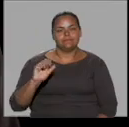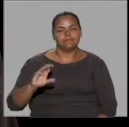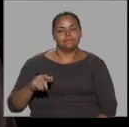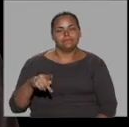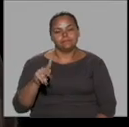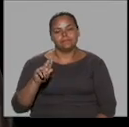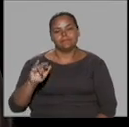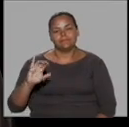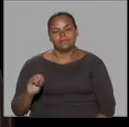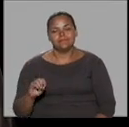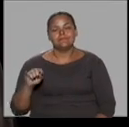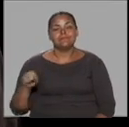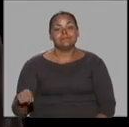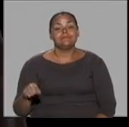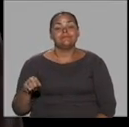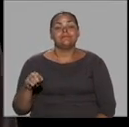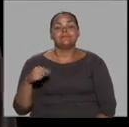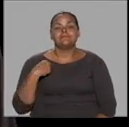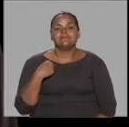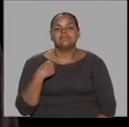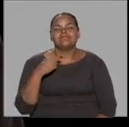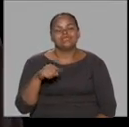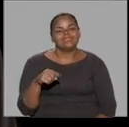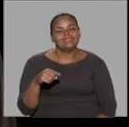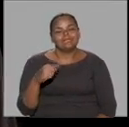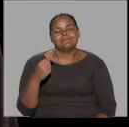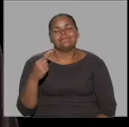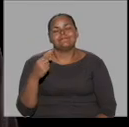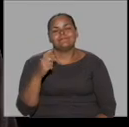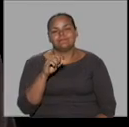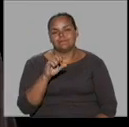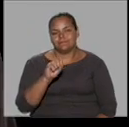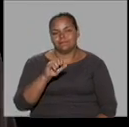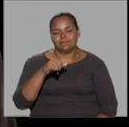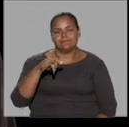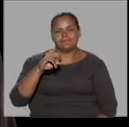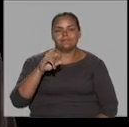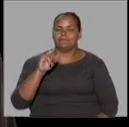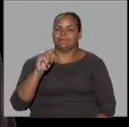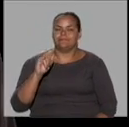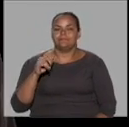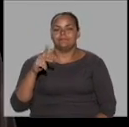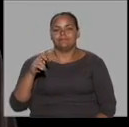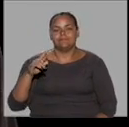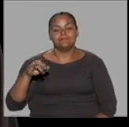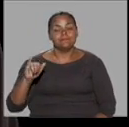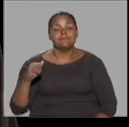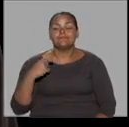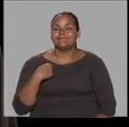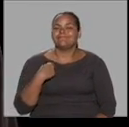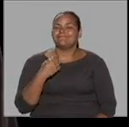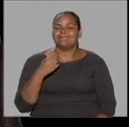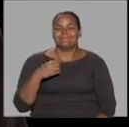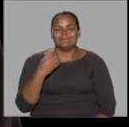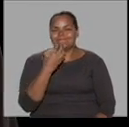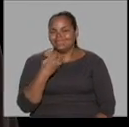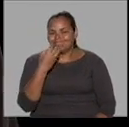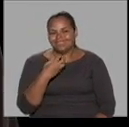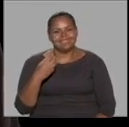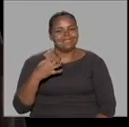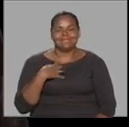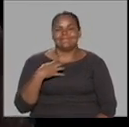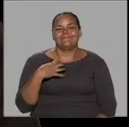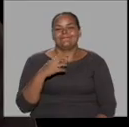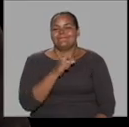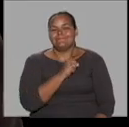verdade foi o Saci Pererê. Ele me mostrou, fiquei enlouquecido com o som na casa dele, fiquei doido. E aí, uma coincidência incrível,